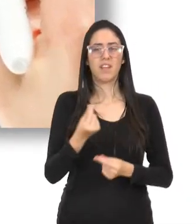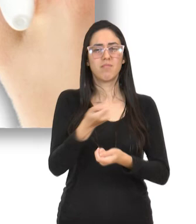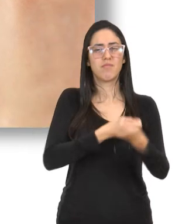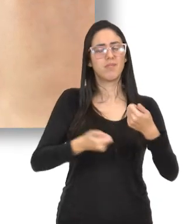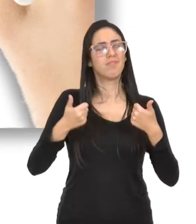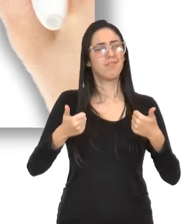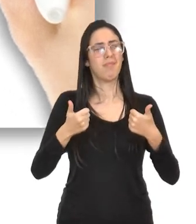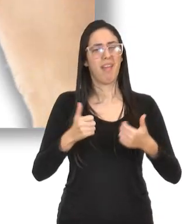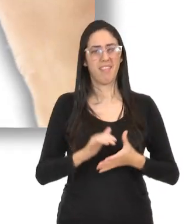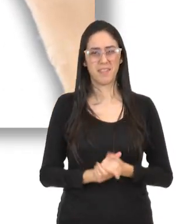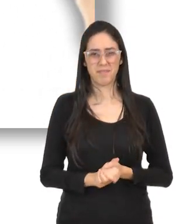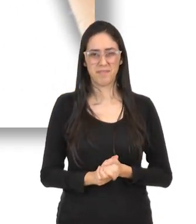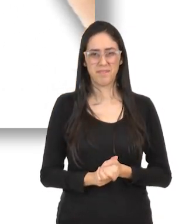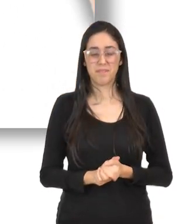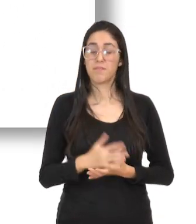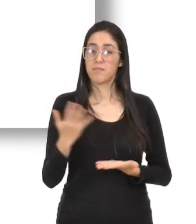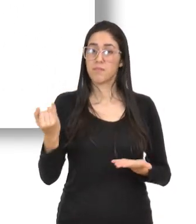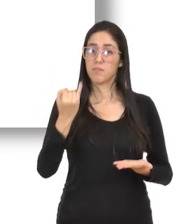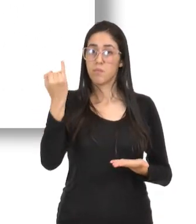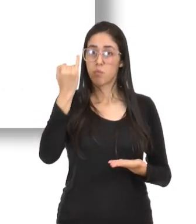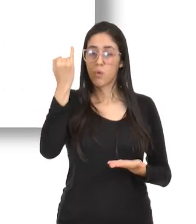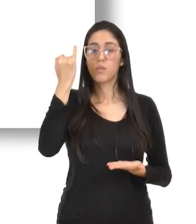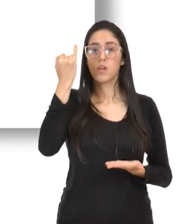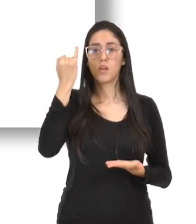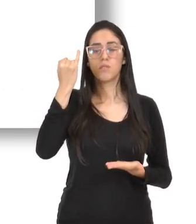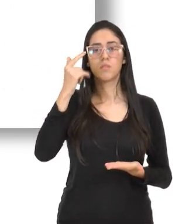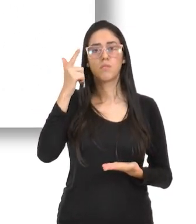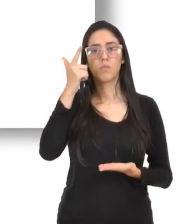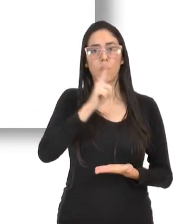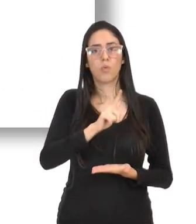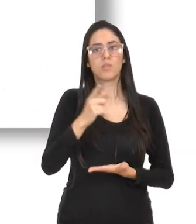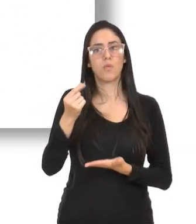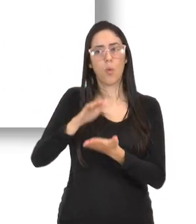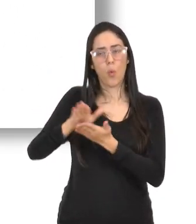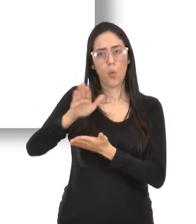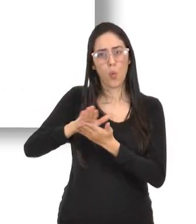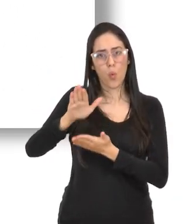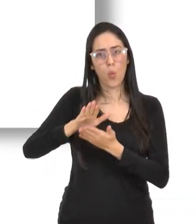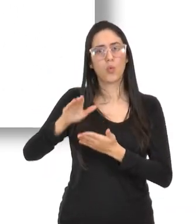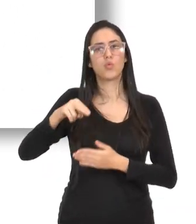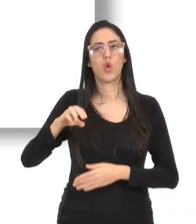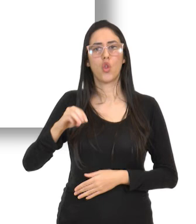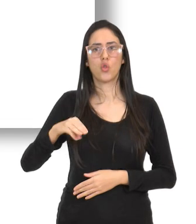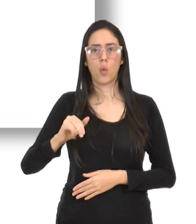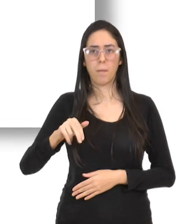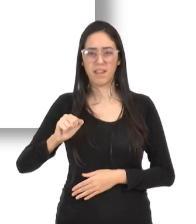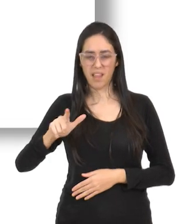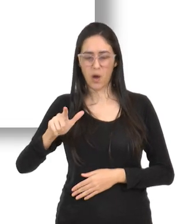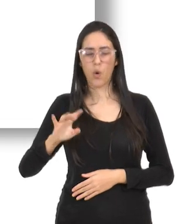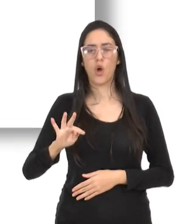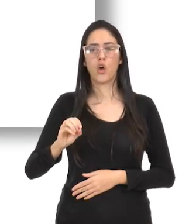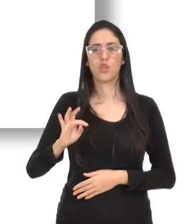vida financeira estável. Desse modo, compreender sobre o custo efetivo nominal e o custo